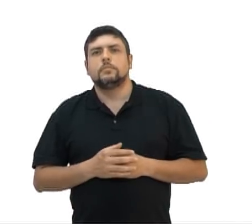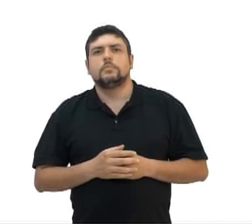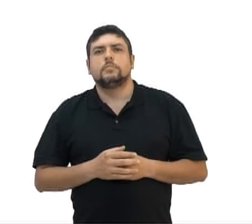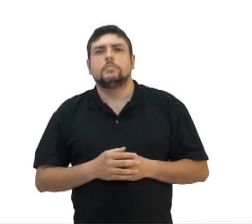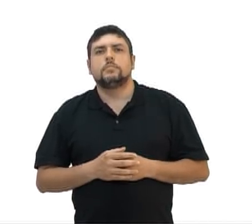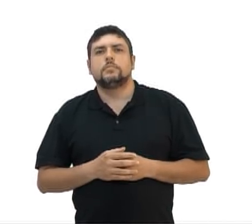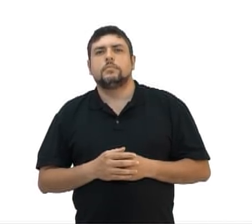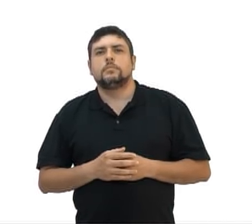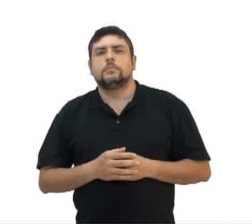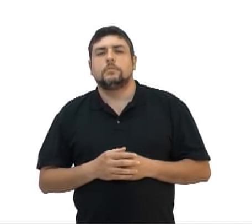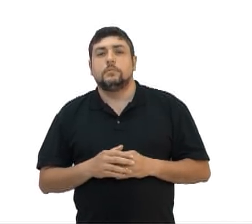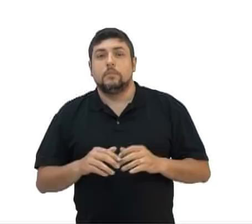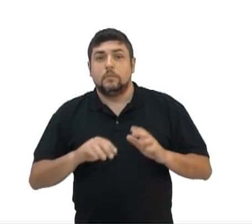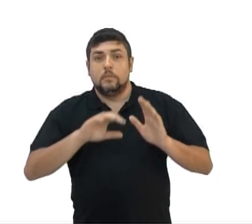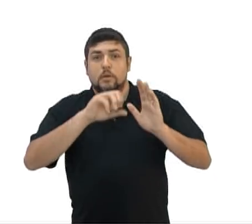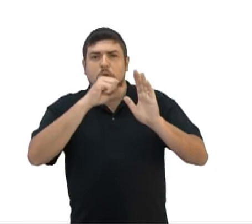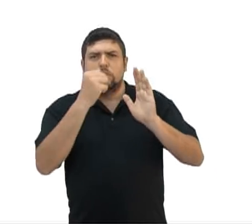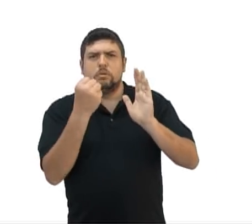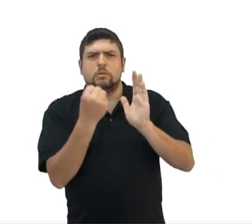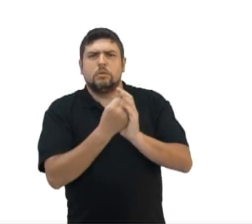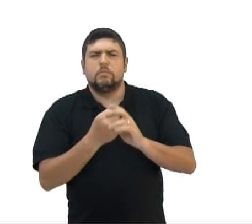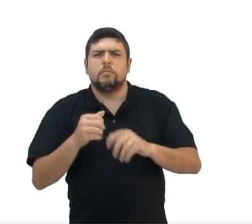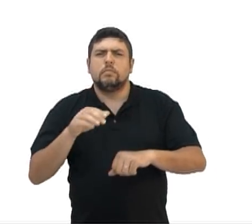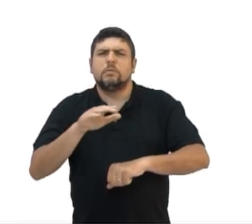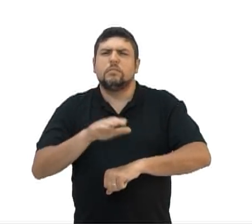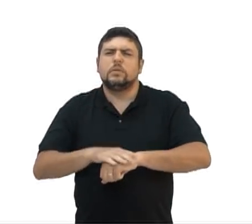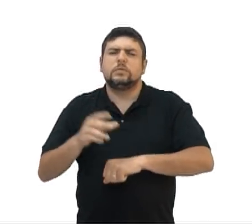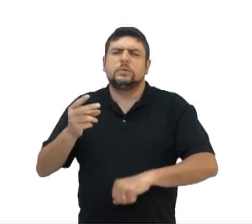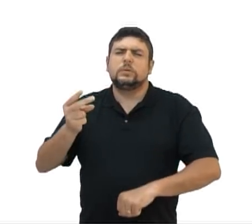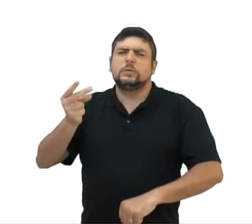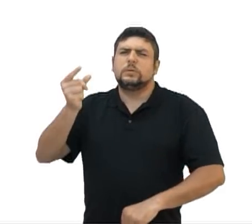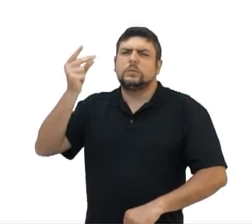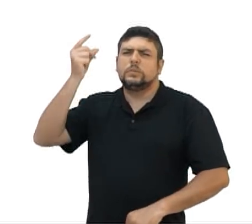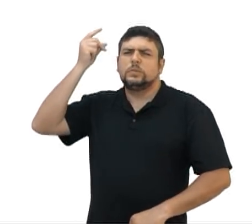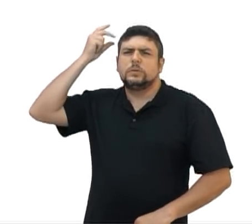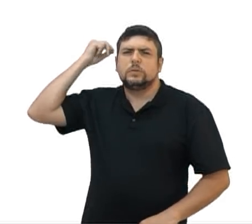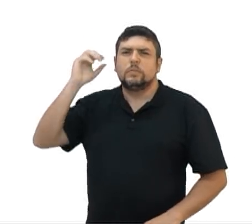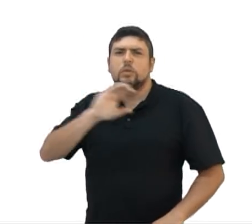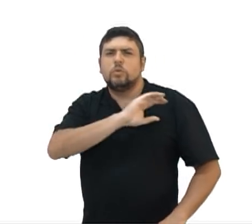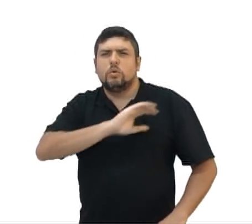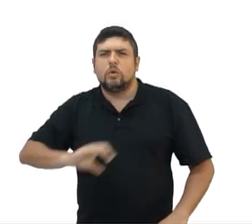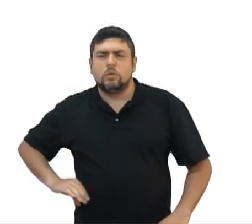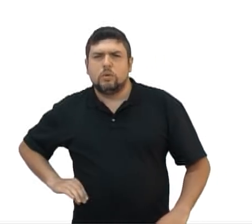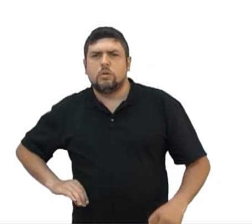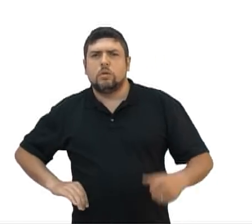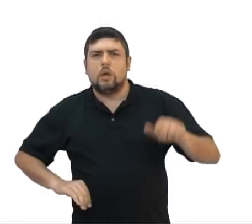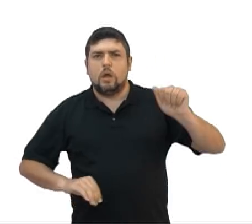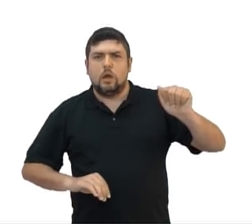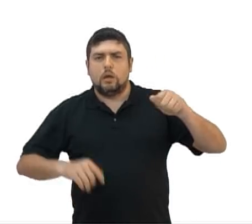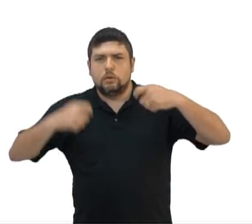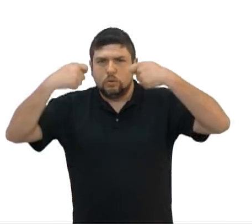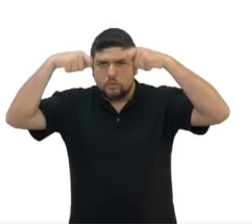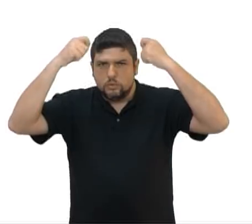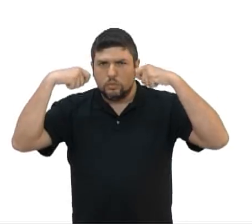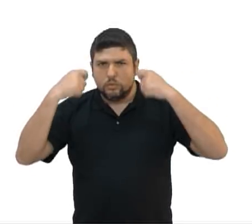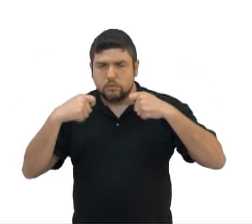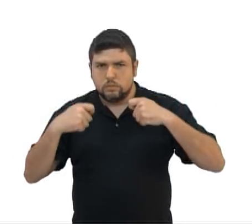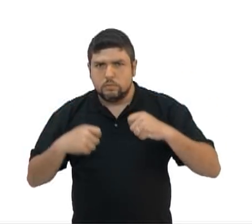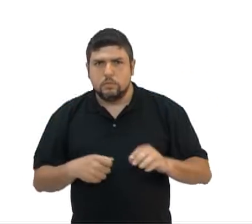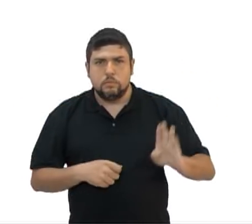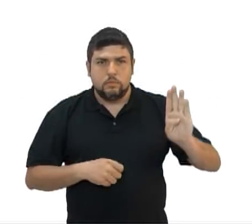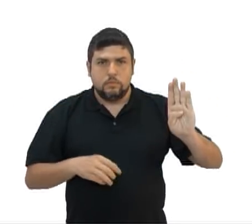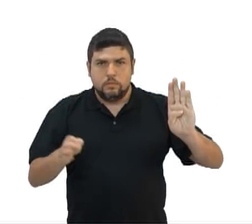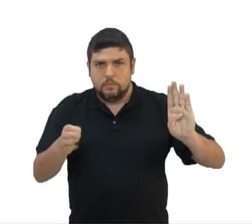considerado um dos símbolos religiosos mais antigos do cristianismo. Letra A, o cordeiro. Letra B, o